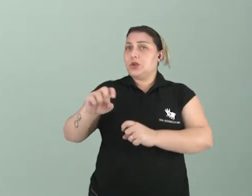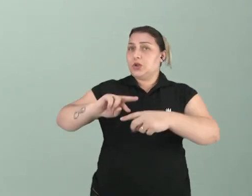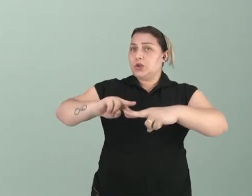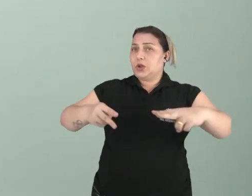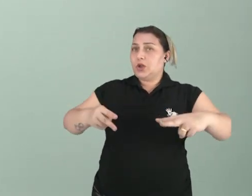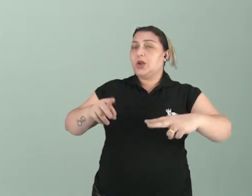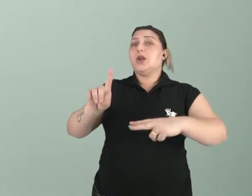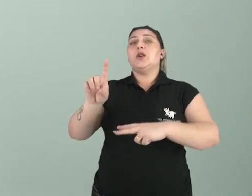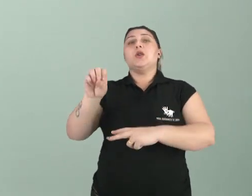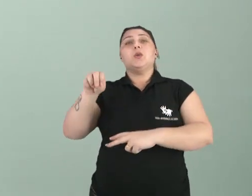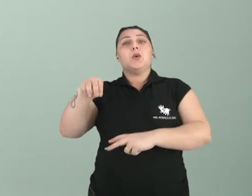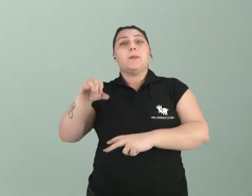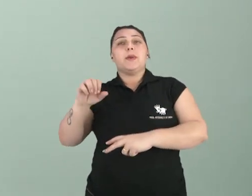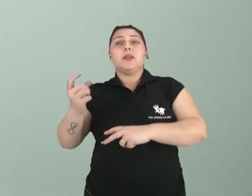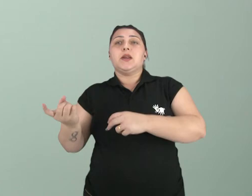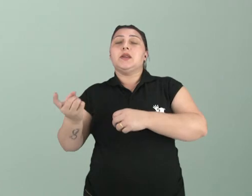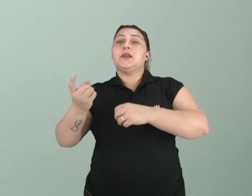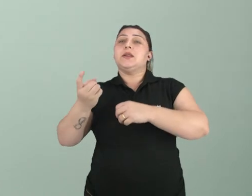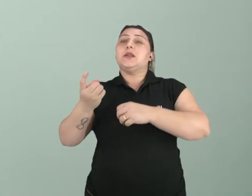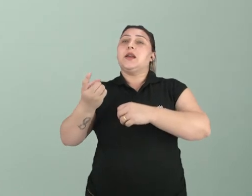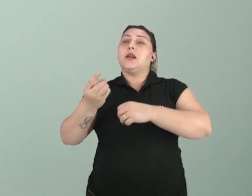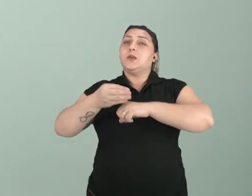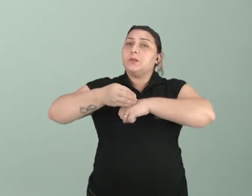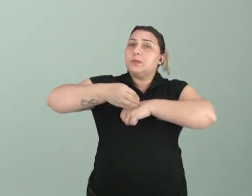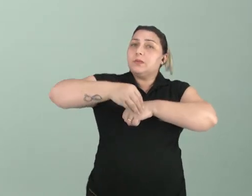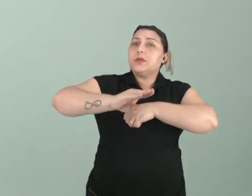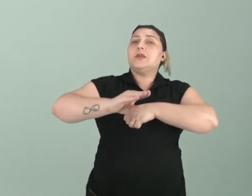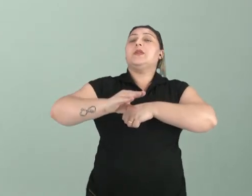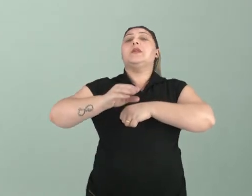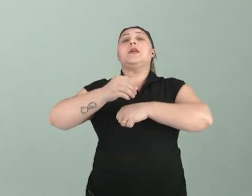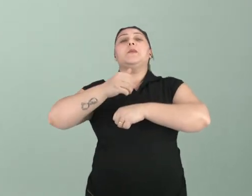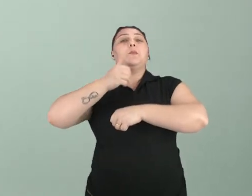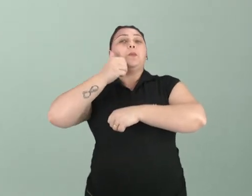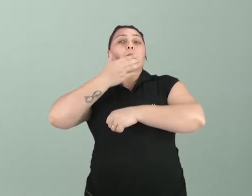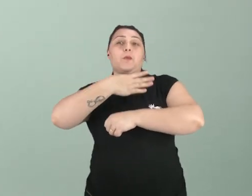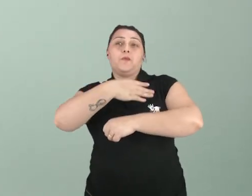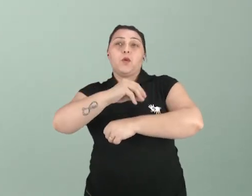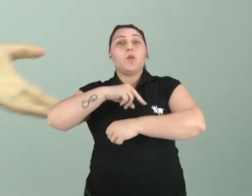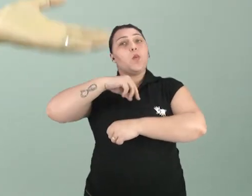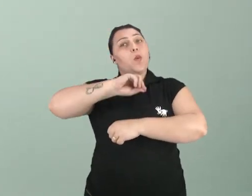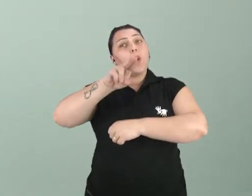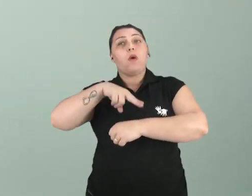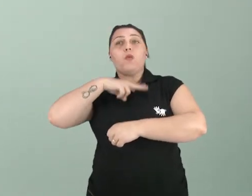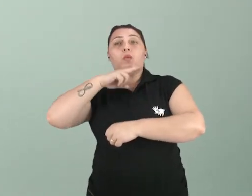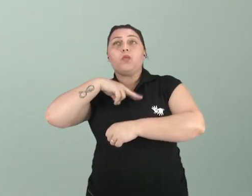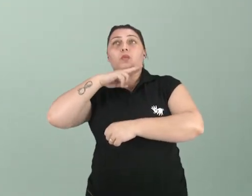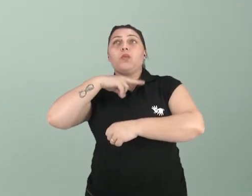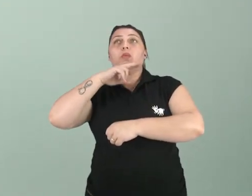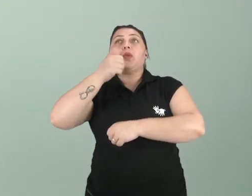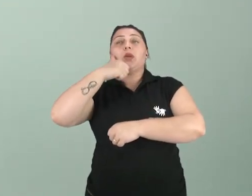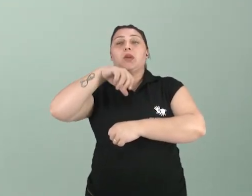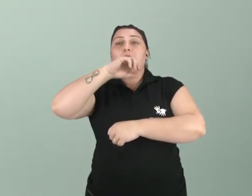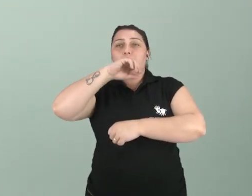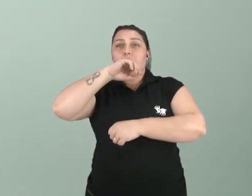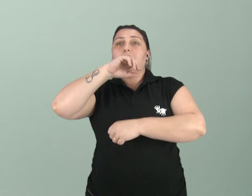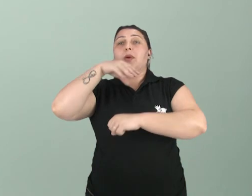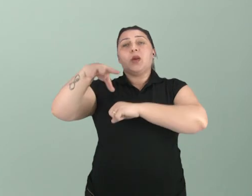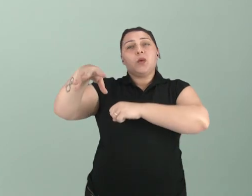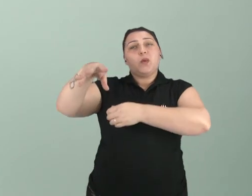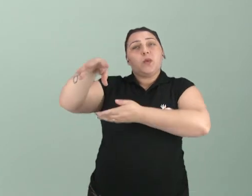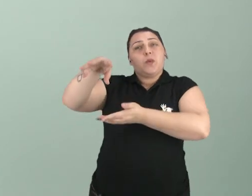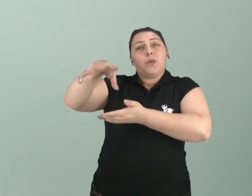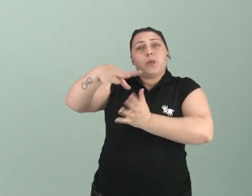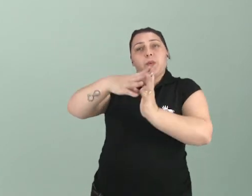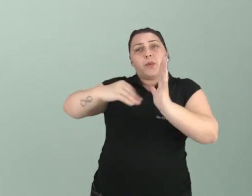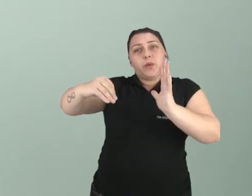dominante e seja passado para o filho ou para o neto, né? Provavelmente a mãe dela passou para ela e ela vai passar